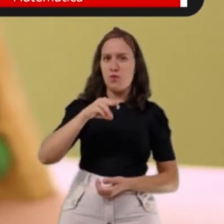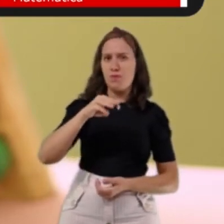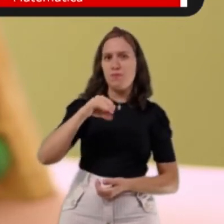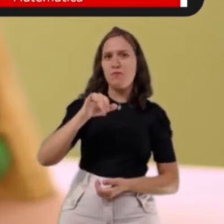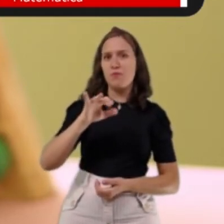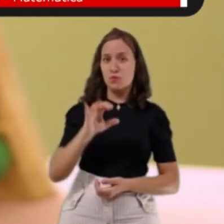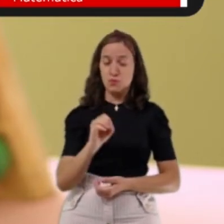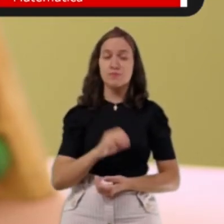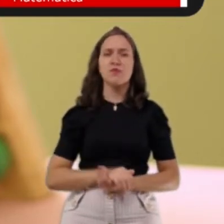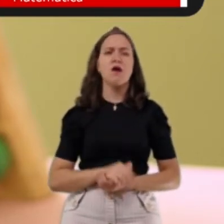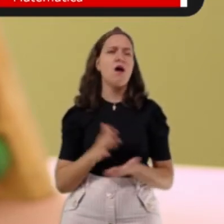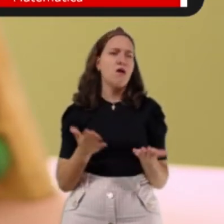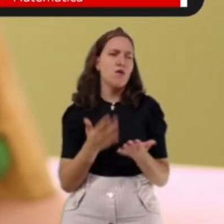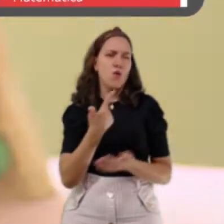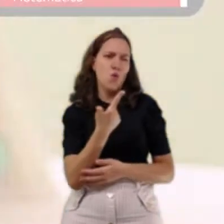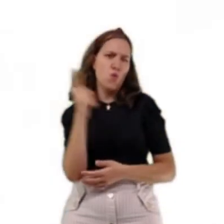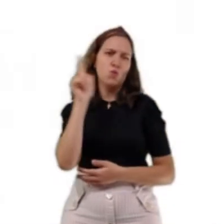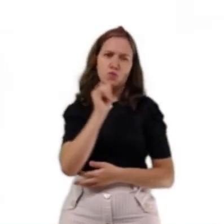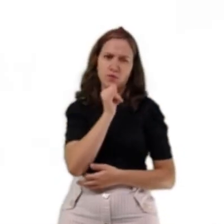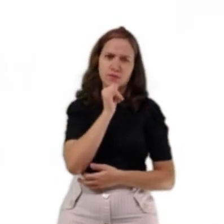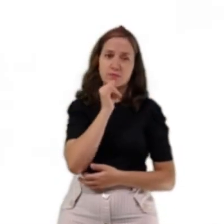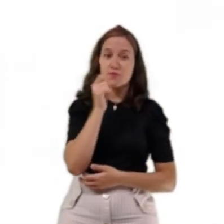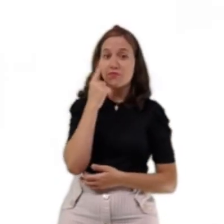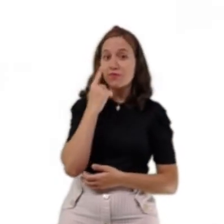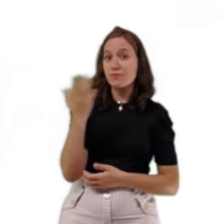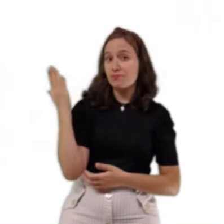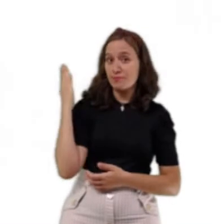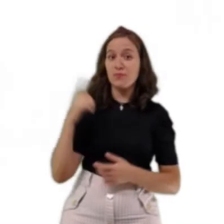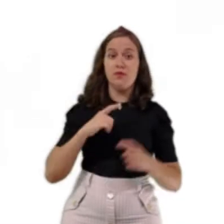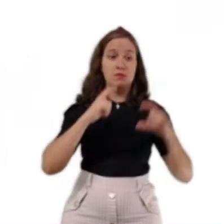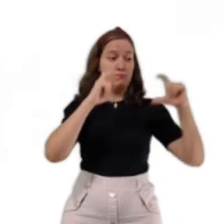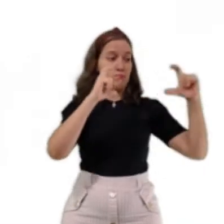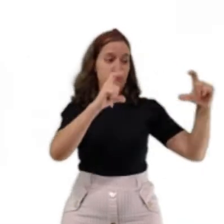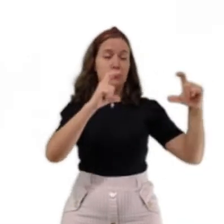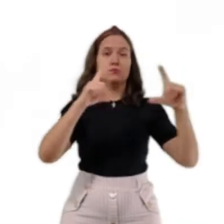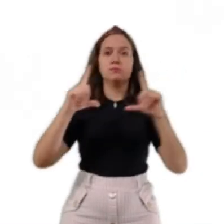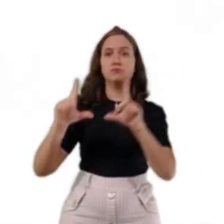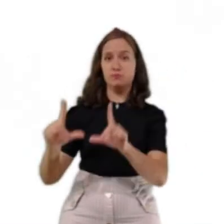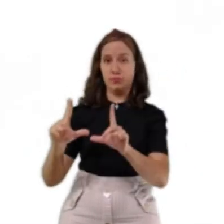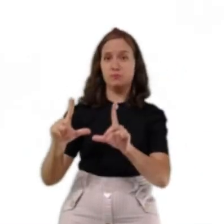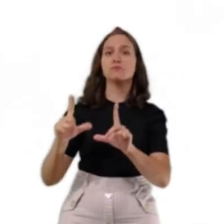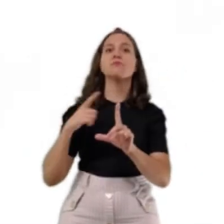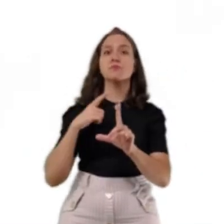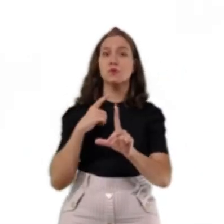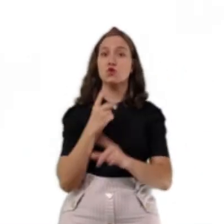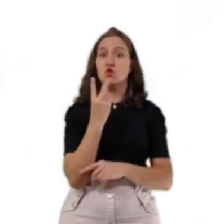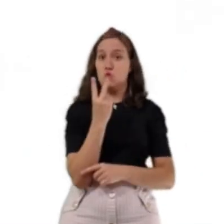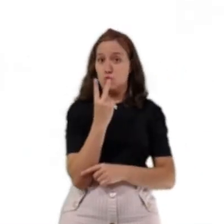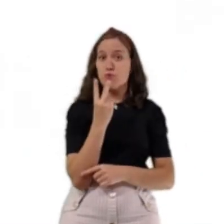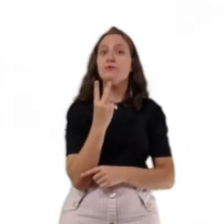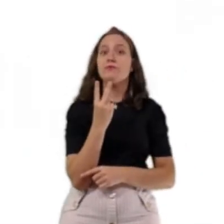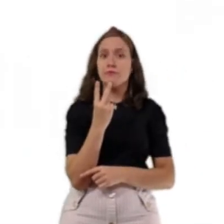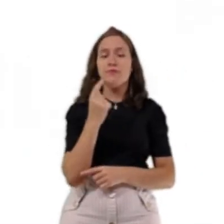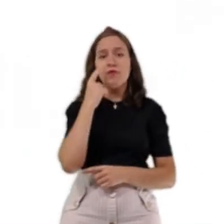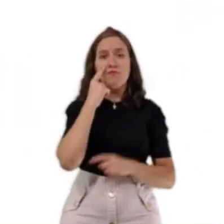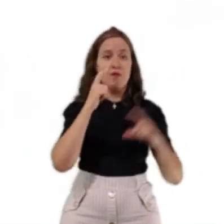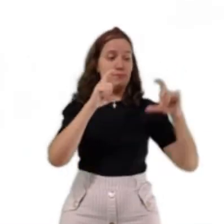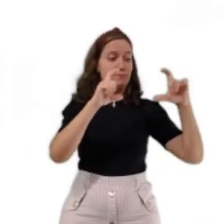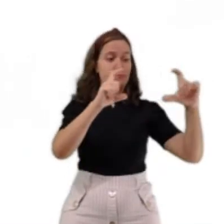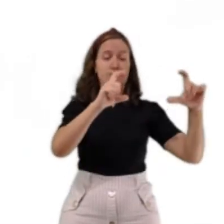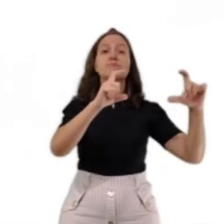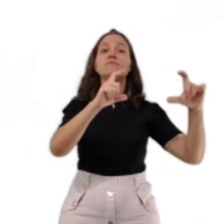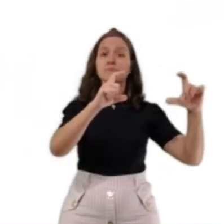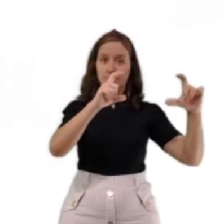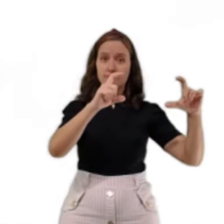e vamos analisar outra situação Observe esta imagem e essa imagem ela é composta por um retângulo